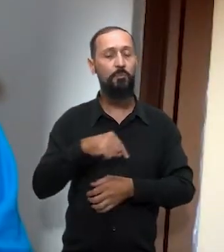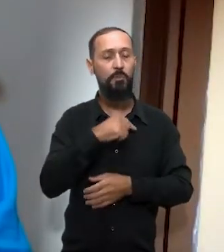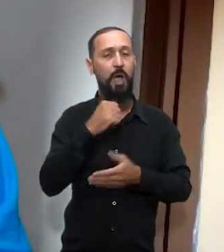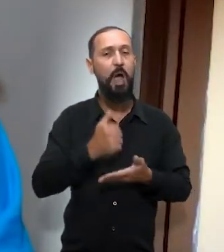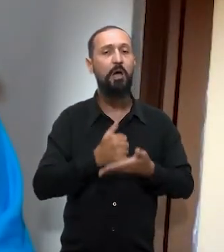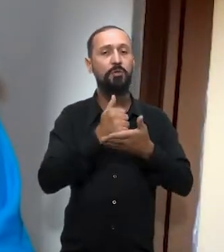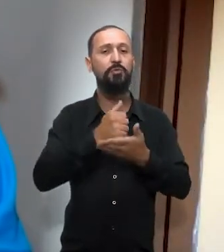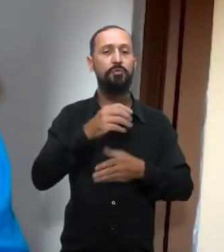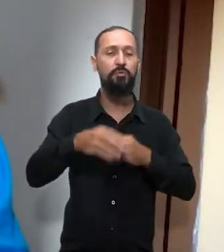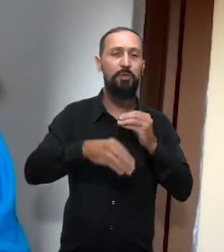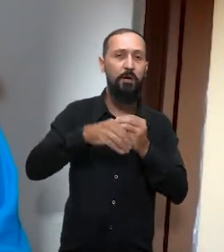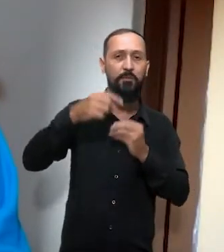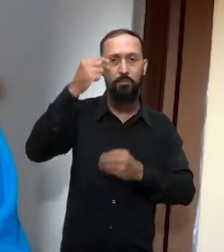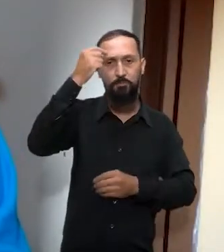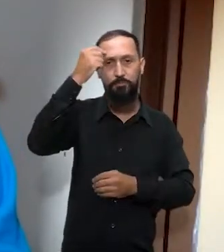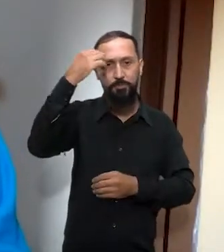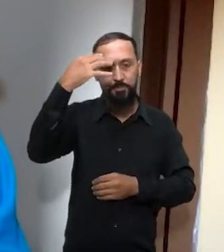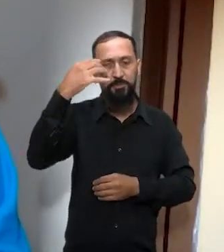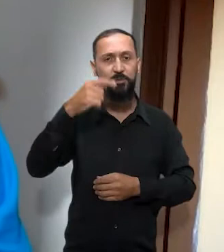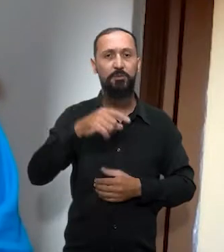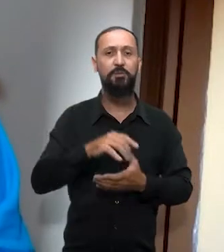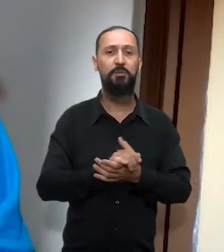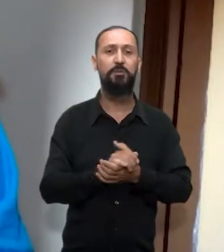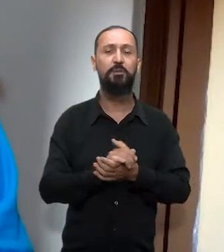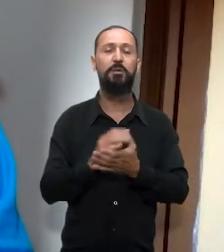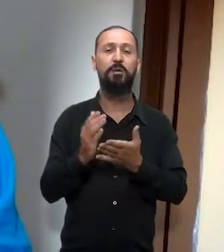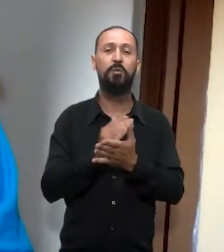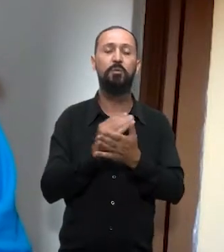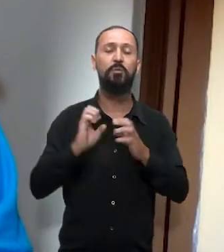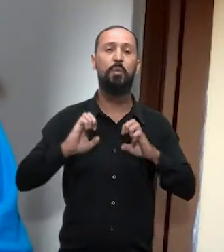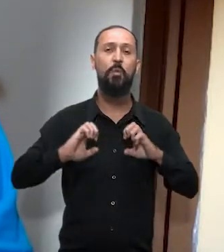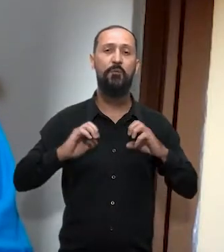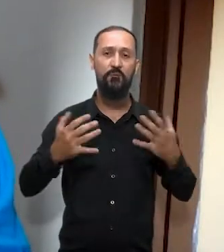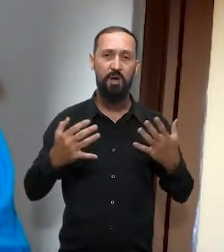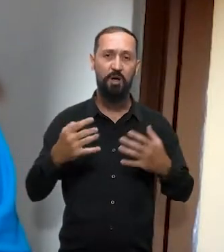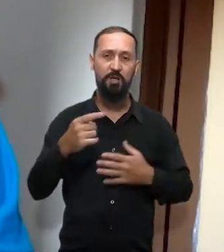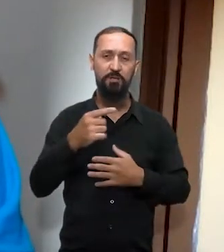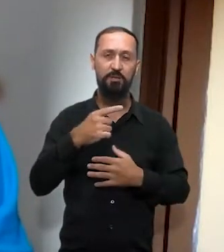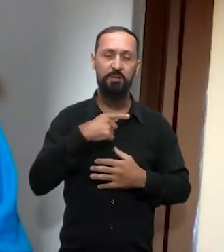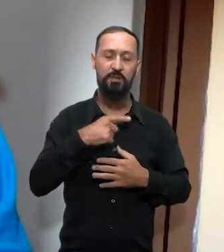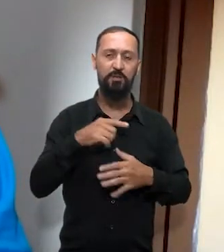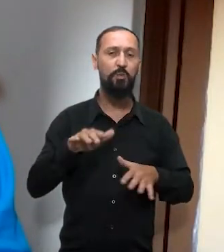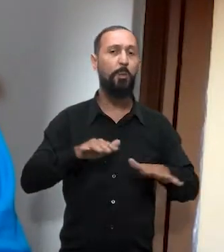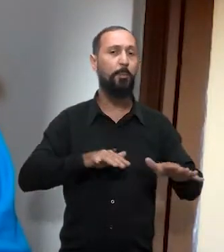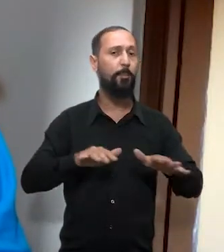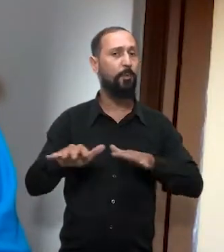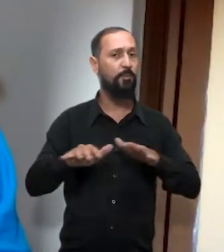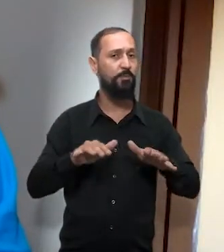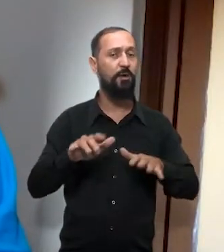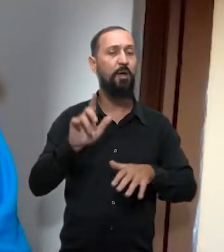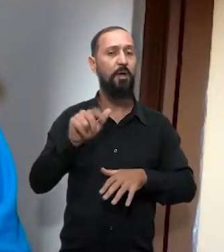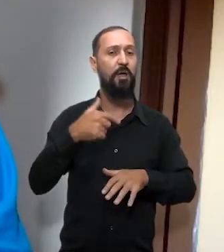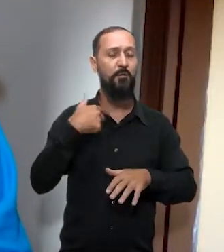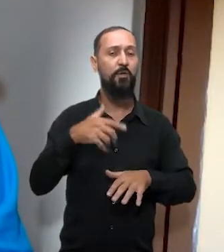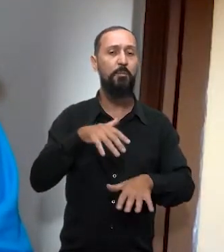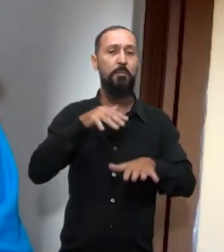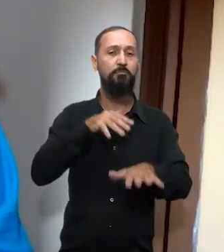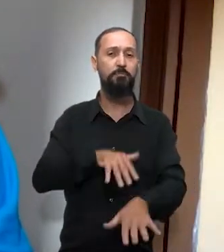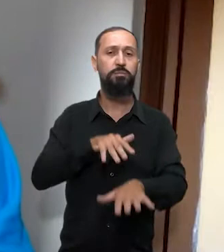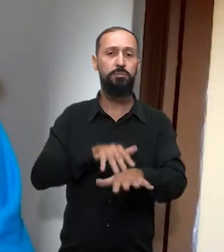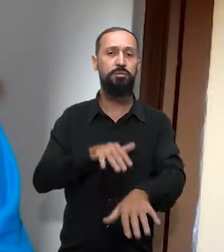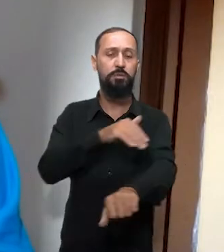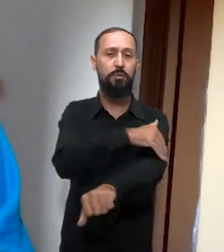todos nós colaborávamos com ideias, e um dos eventos que eu me lembro que o movimento Guaicuru fez foi